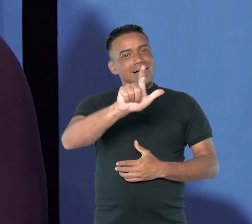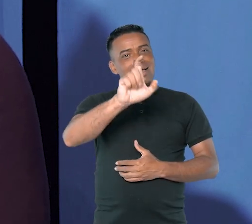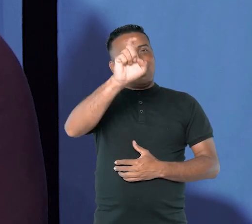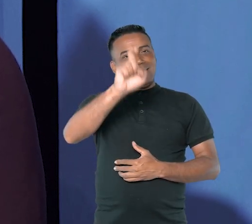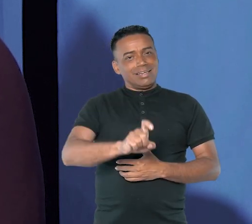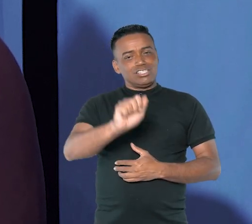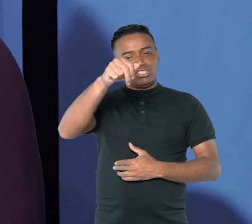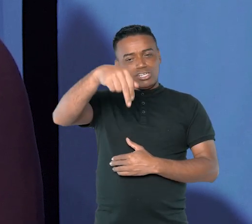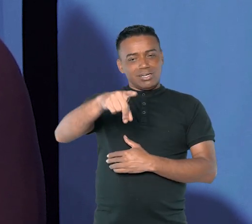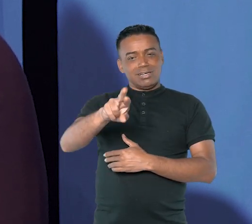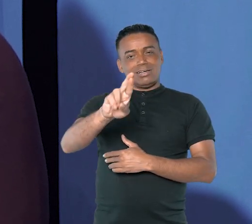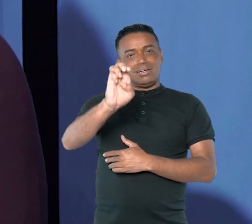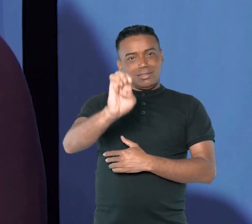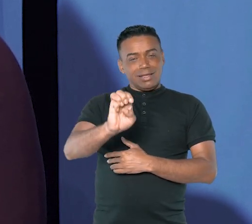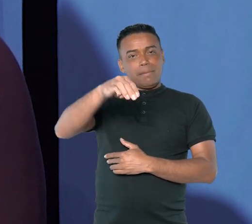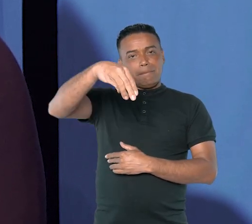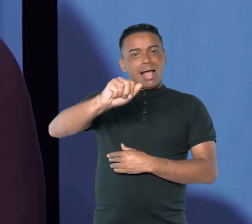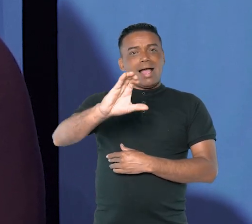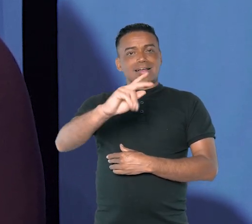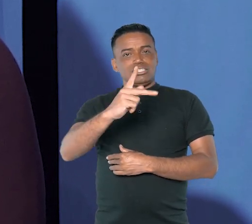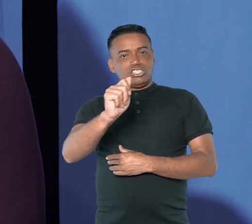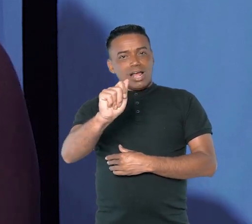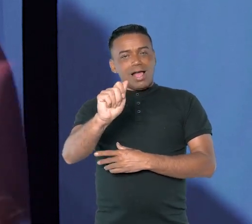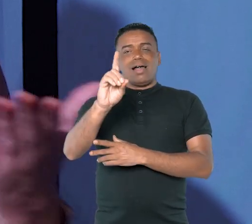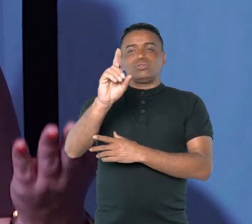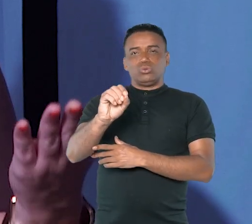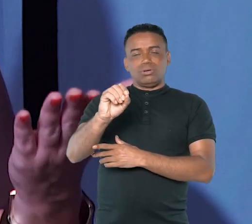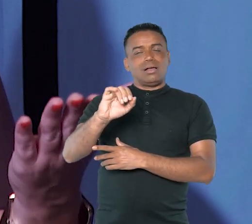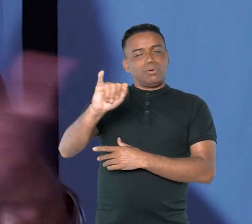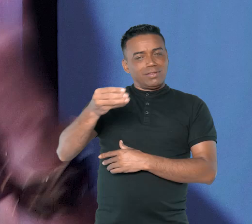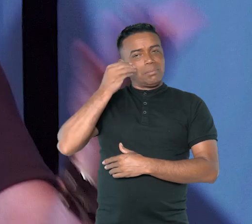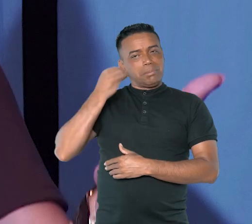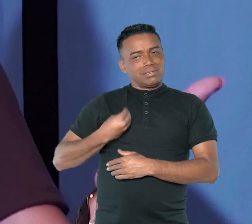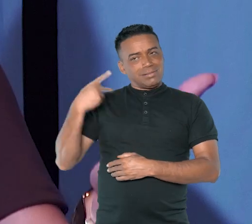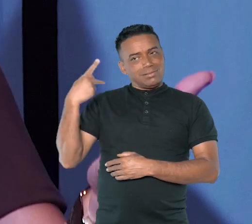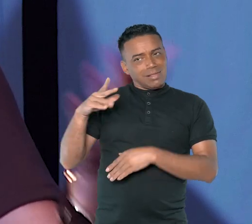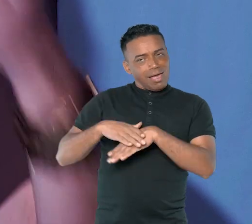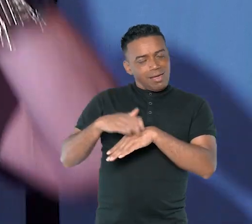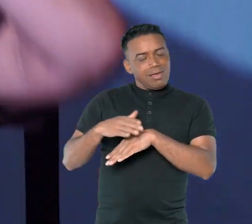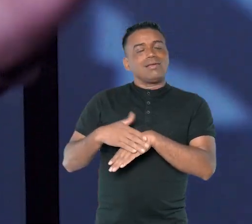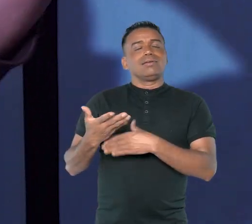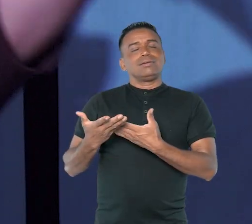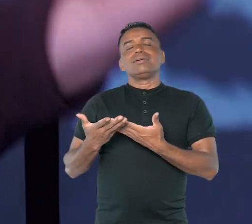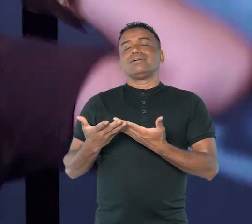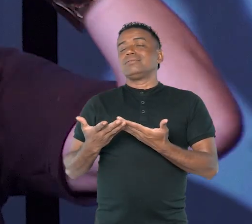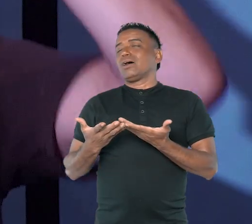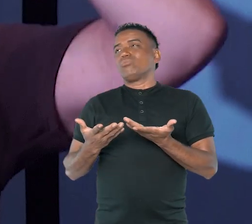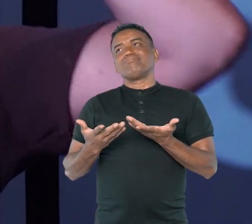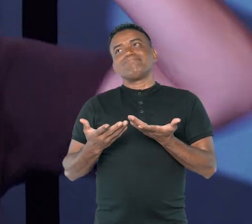perfeito, concordo plenamente, e que o projeto gráfico do livro